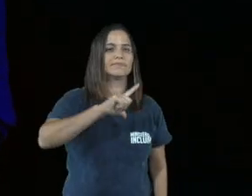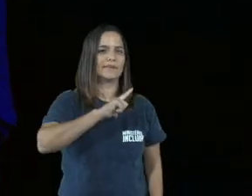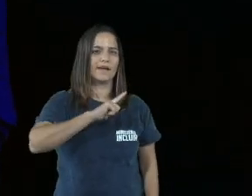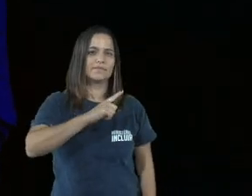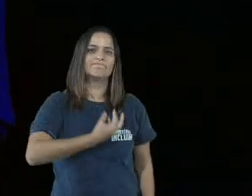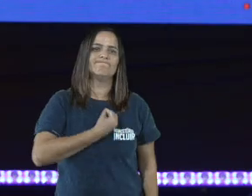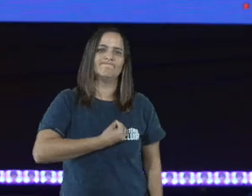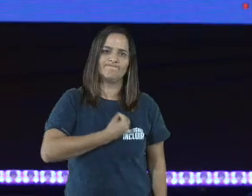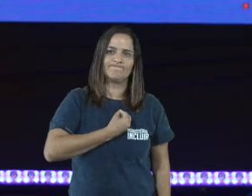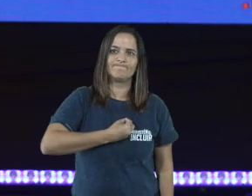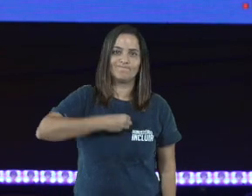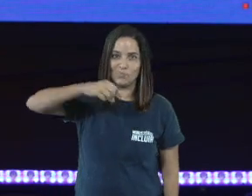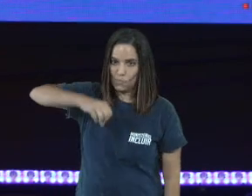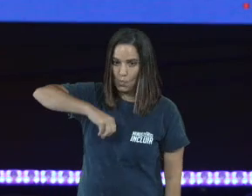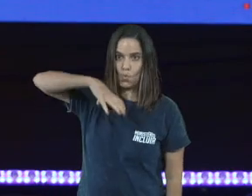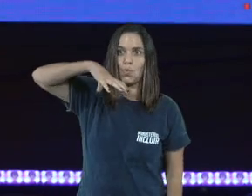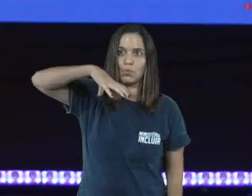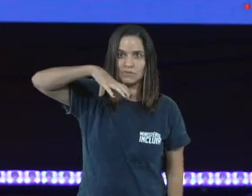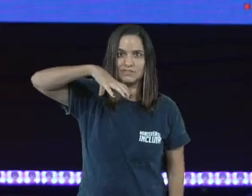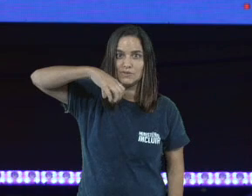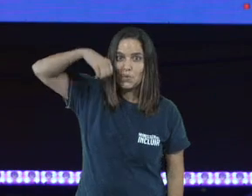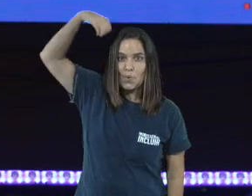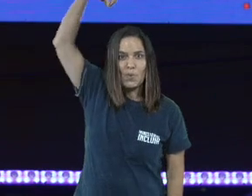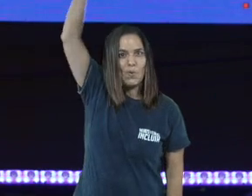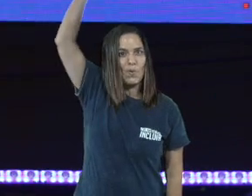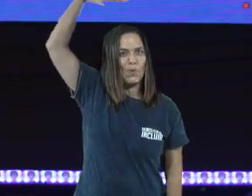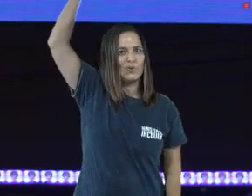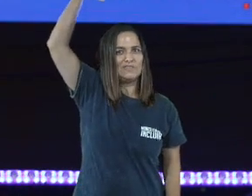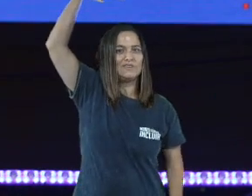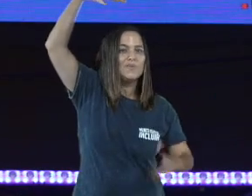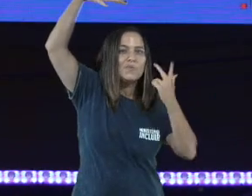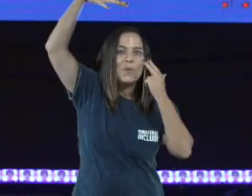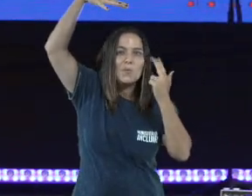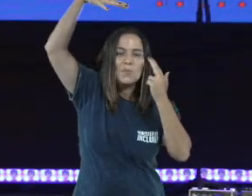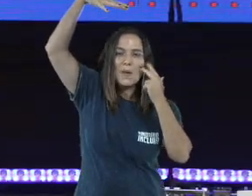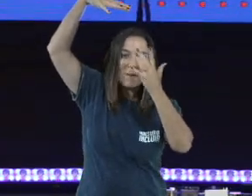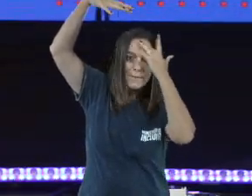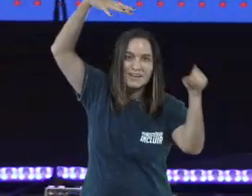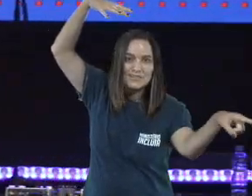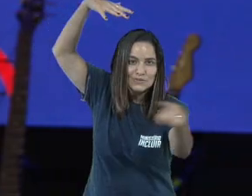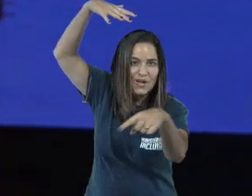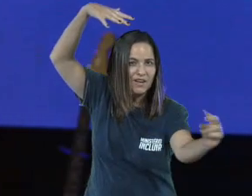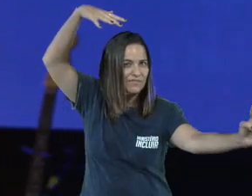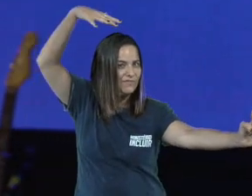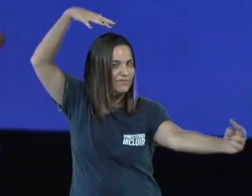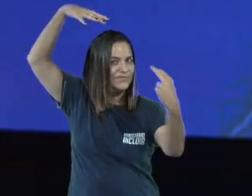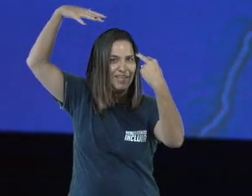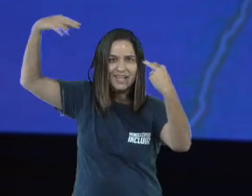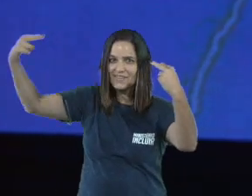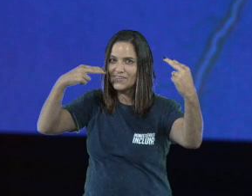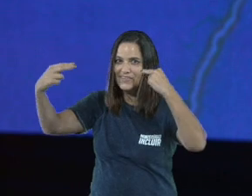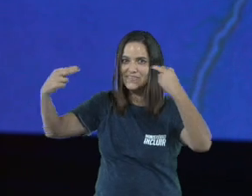brilhar nesse que tá lá em Mateus você manda montanha assim resplandeça a vossa